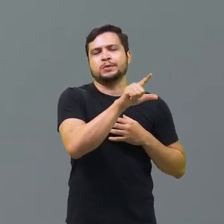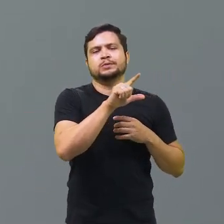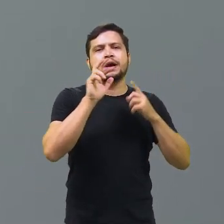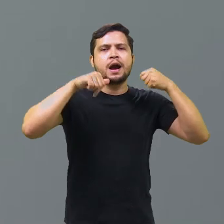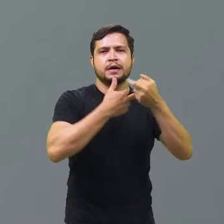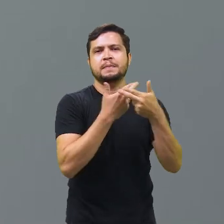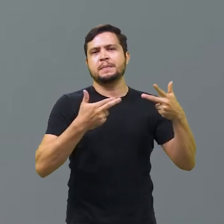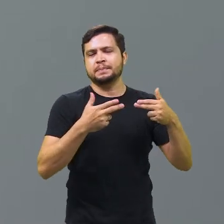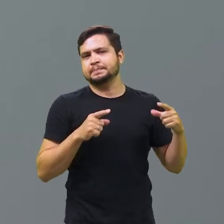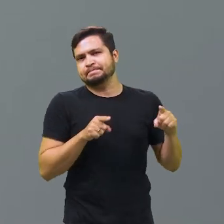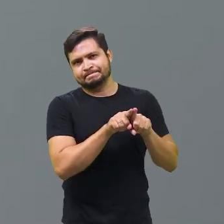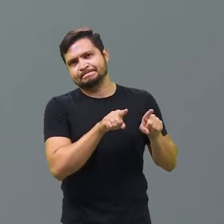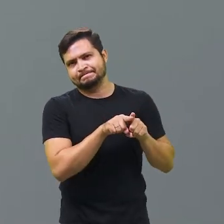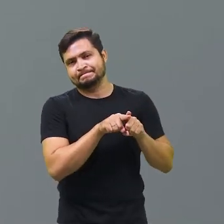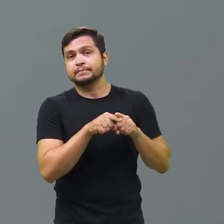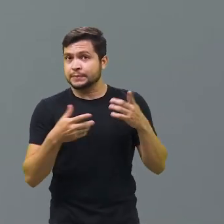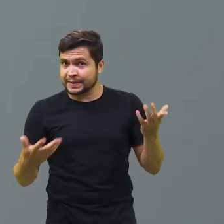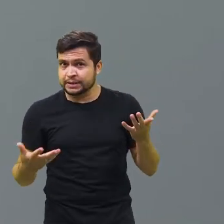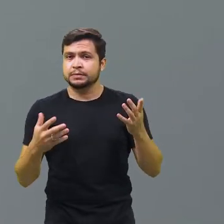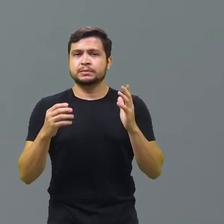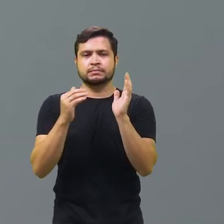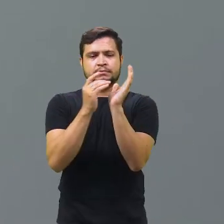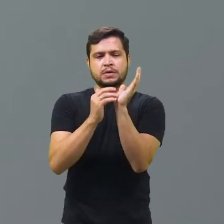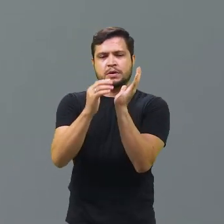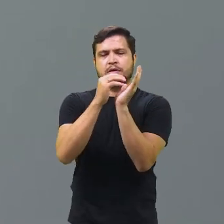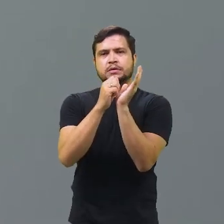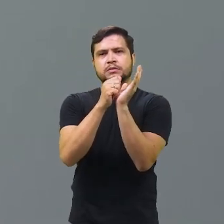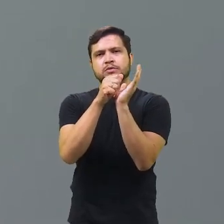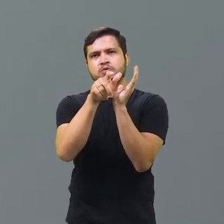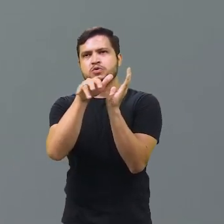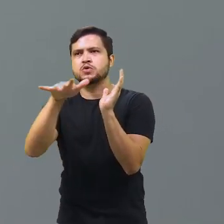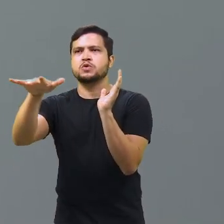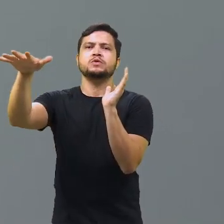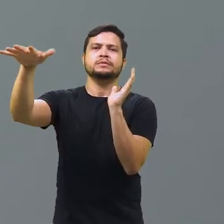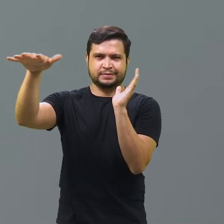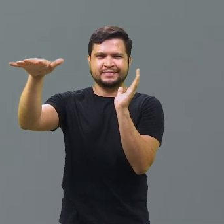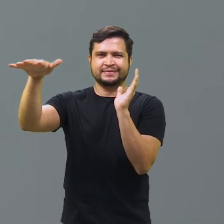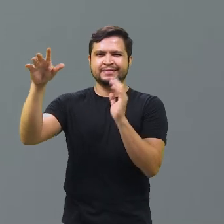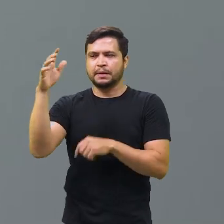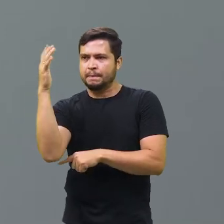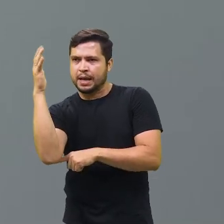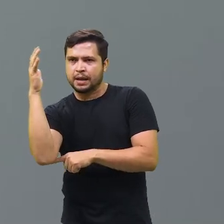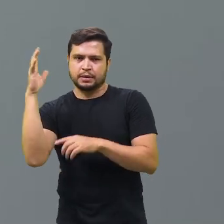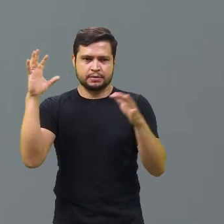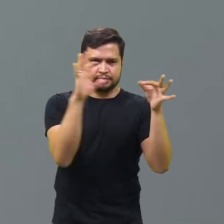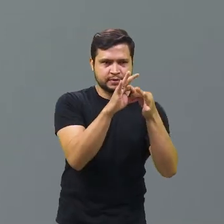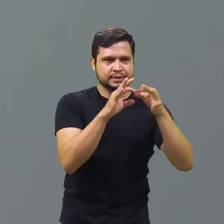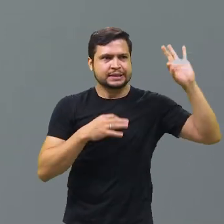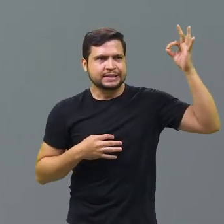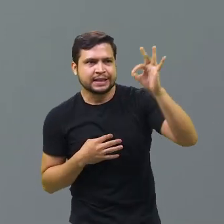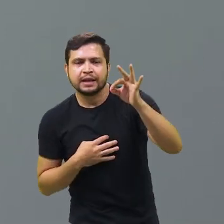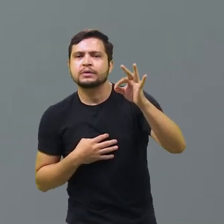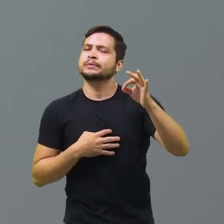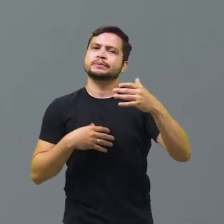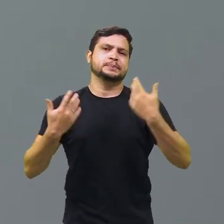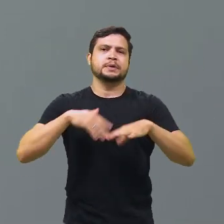né? Então, essa questão da polinização, essa associação entre essas plantas e esses insetos foi fantástica